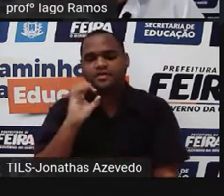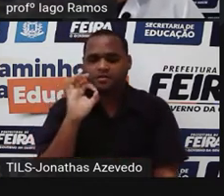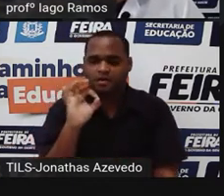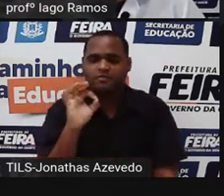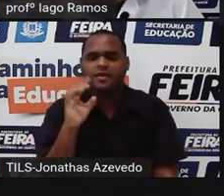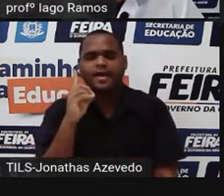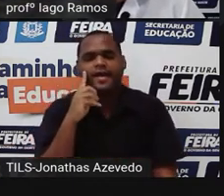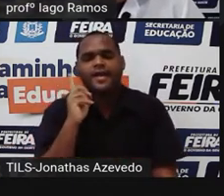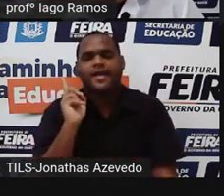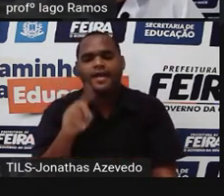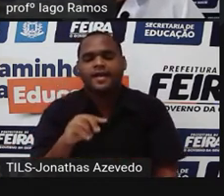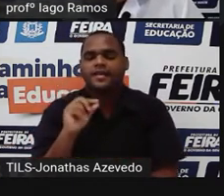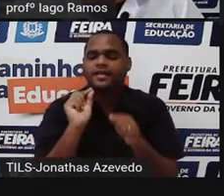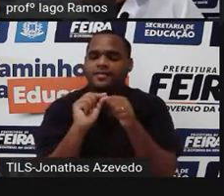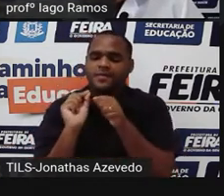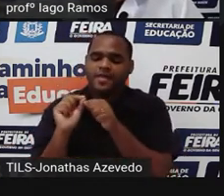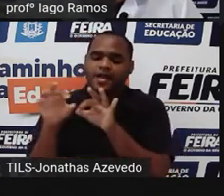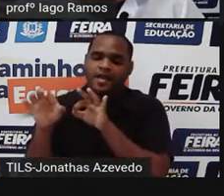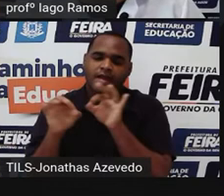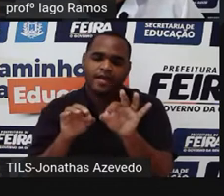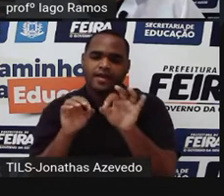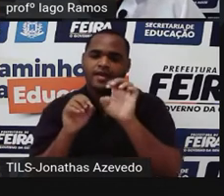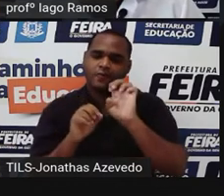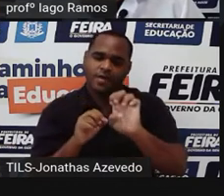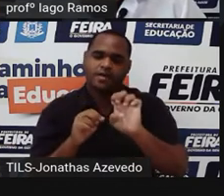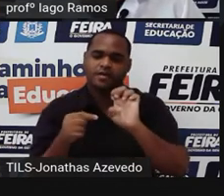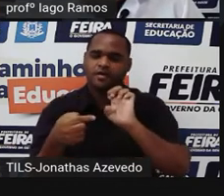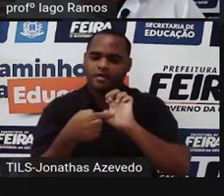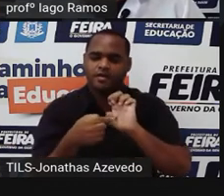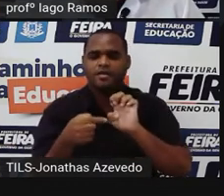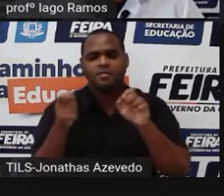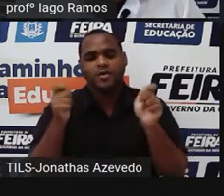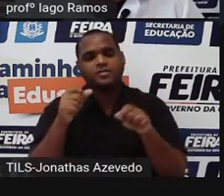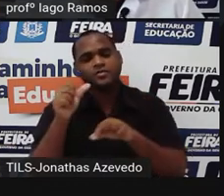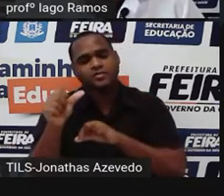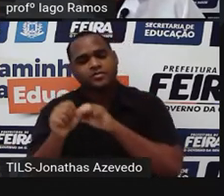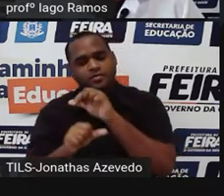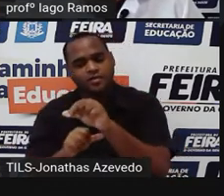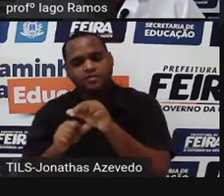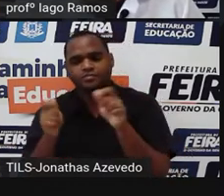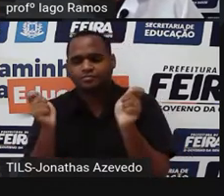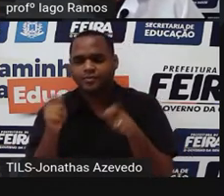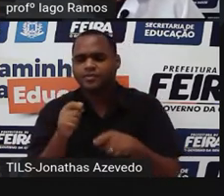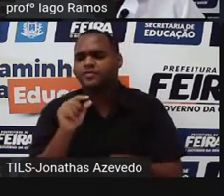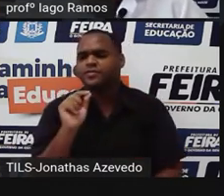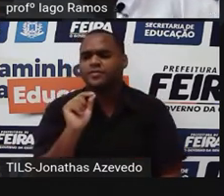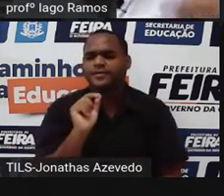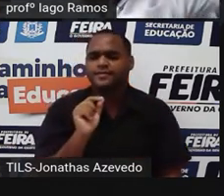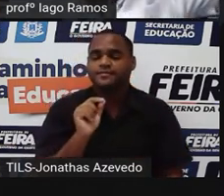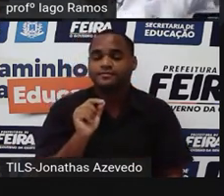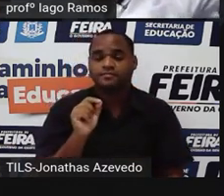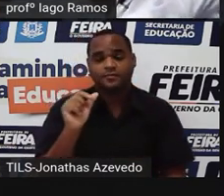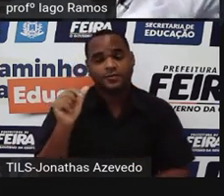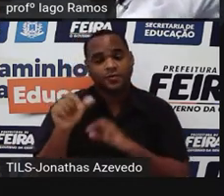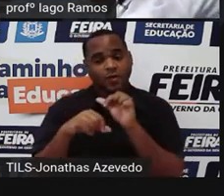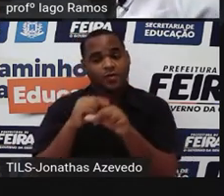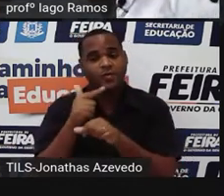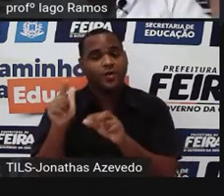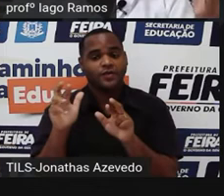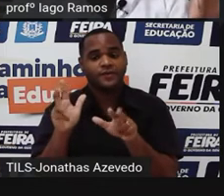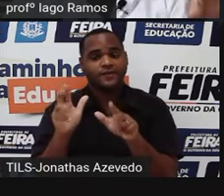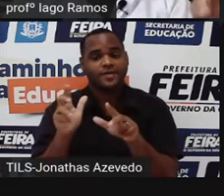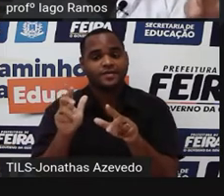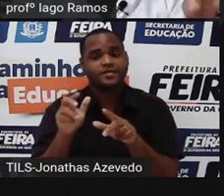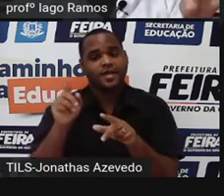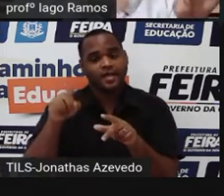ali formado, ó, naquele pontozinho E. O lado oposto a esse ângulo, né, está do outro lado. Se